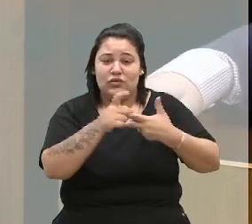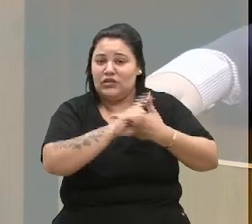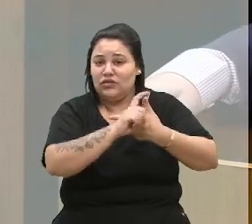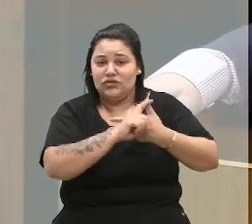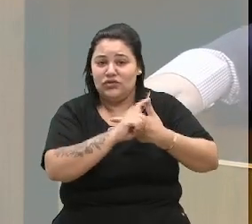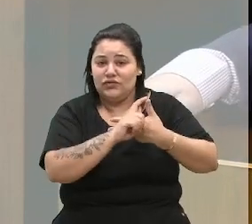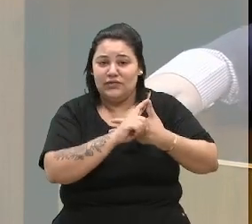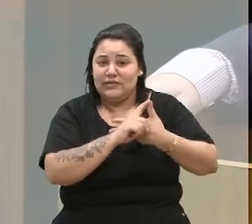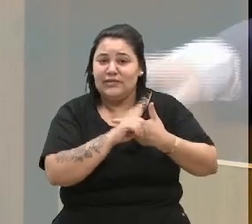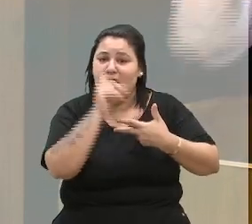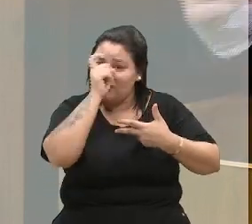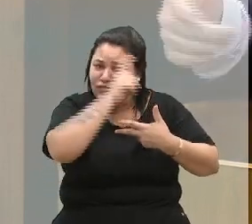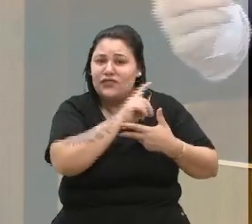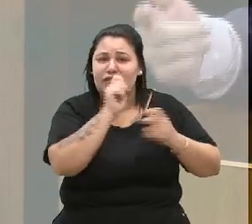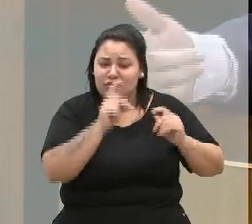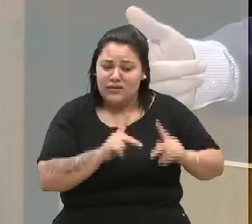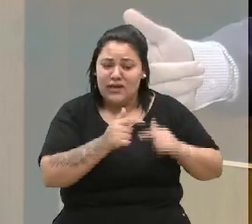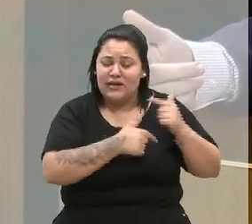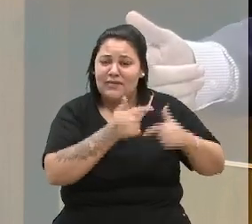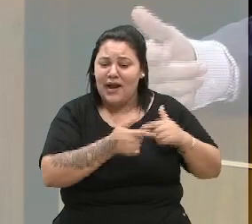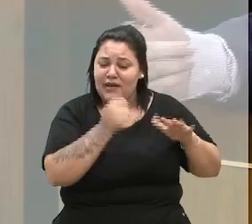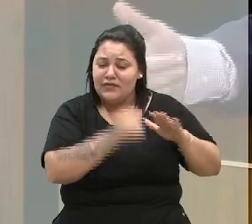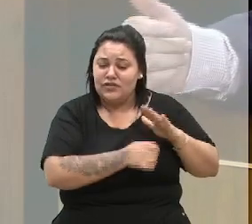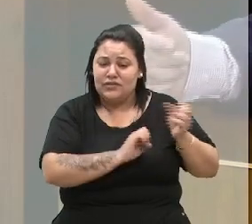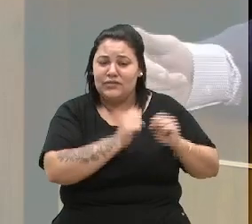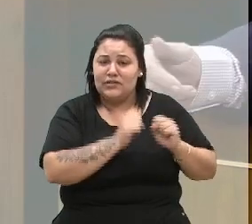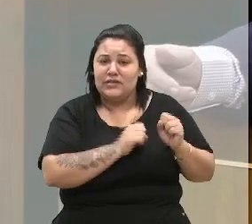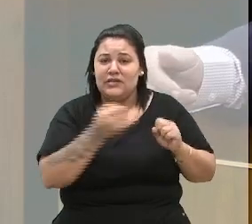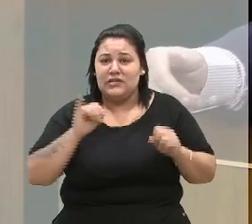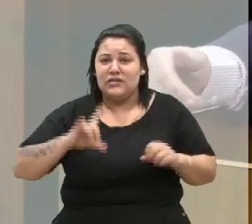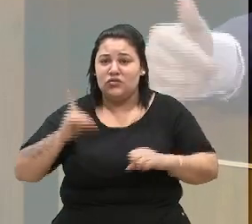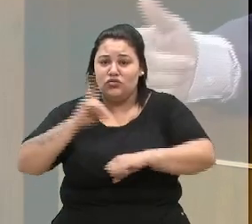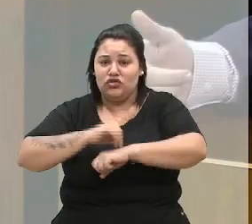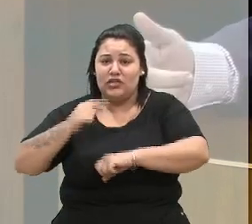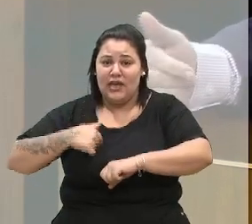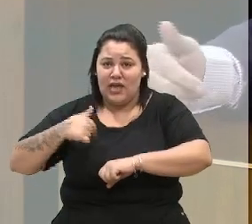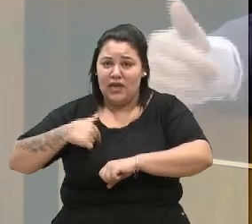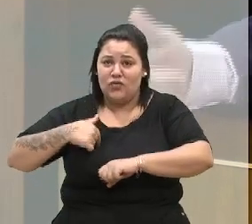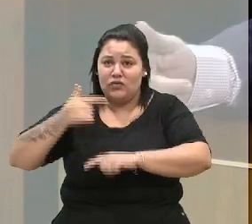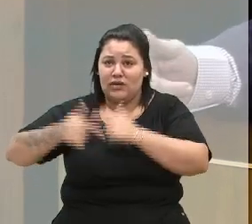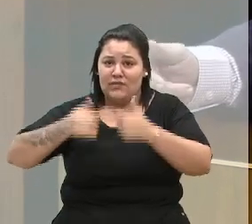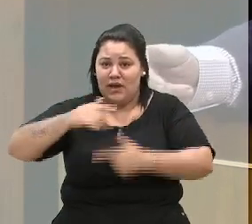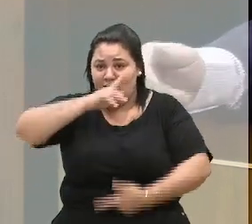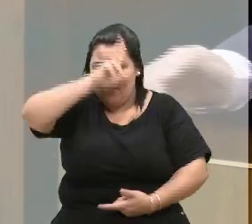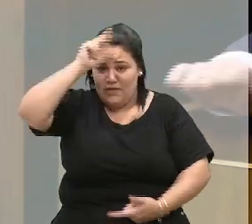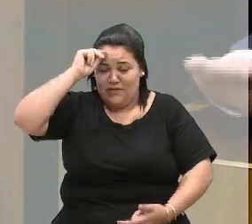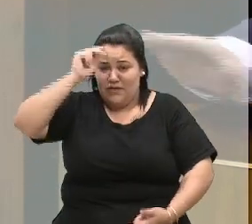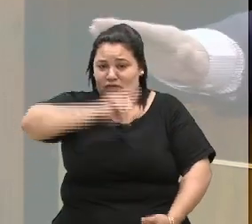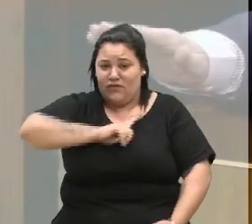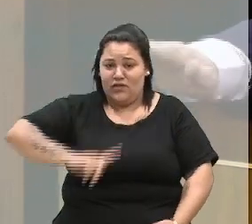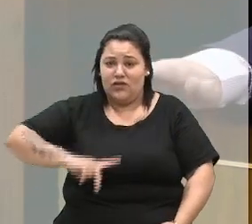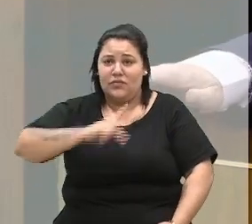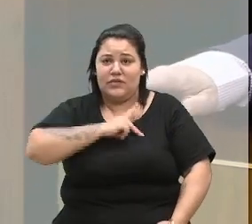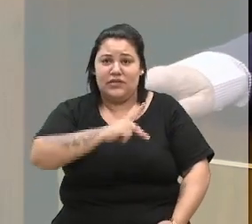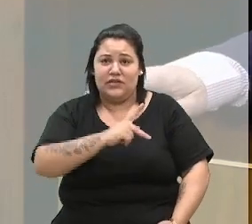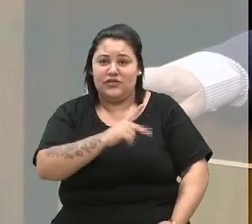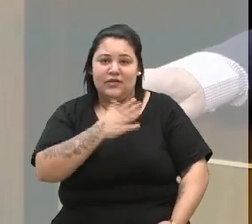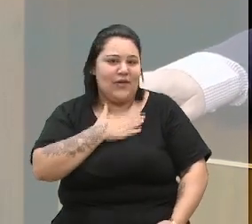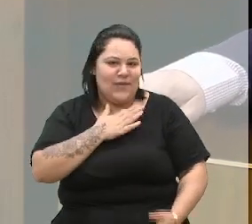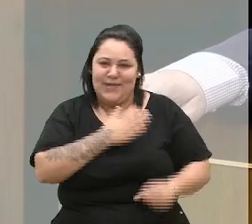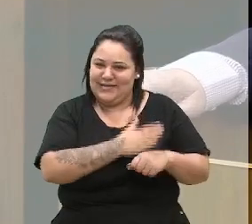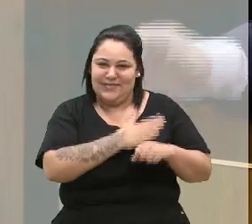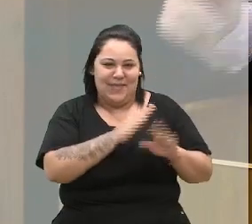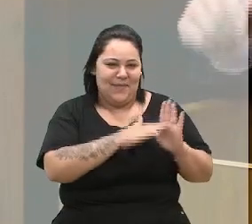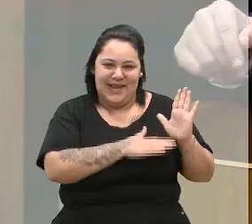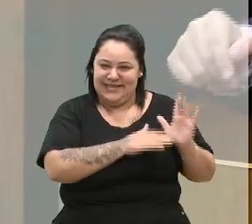quem produz. Se um dia vier a ser prefeito, governador ou presidente, não está na minha lista de